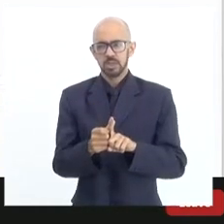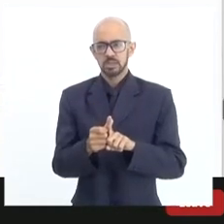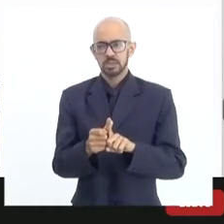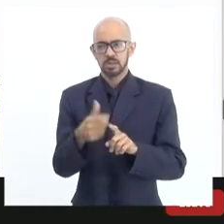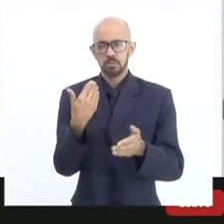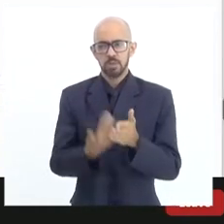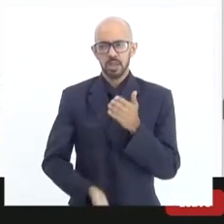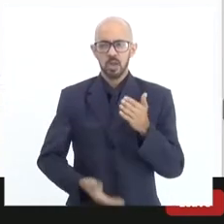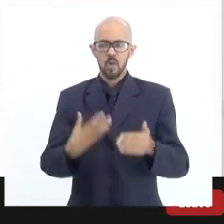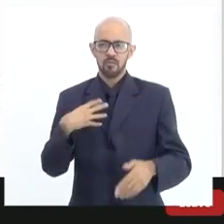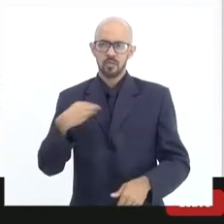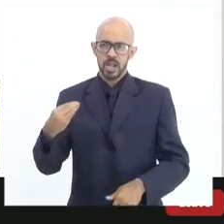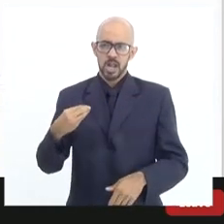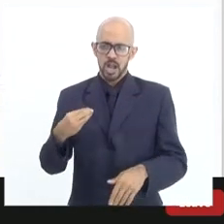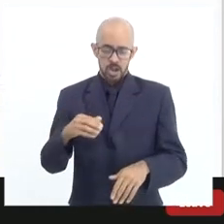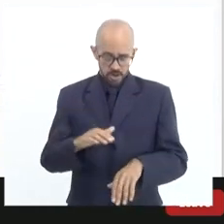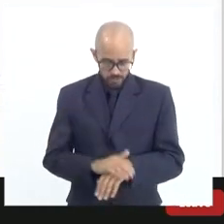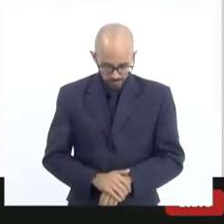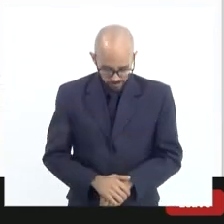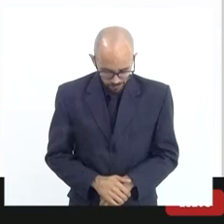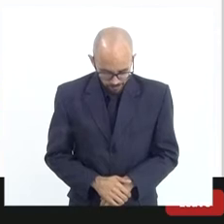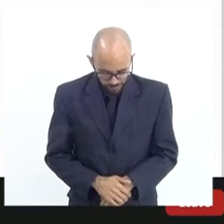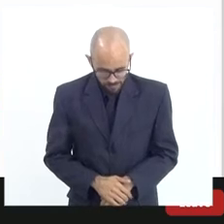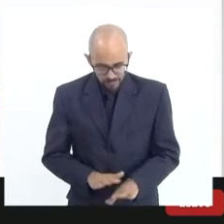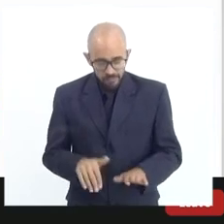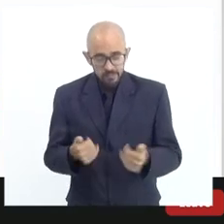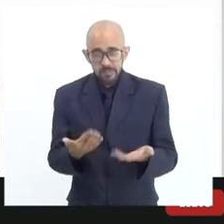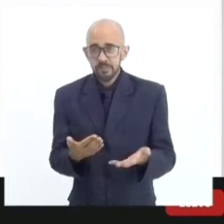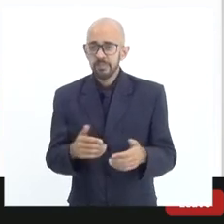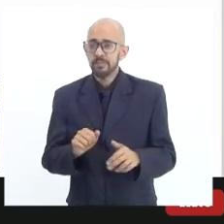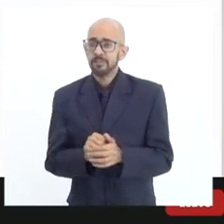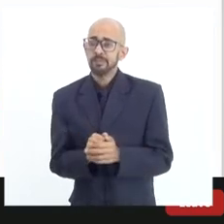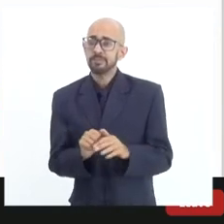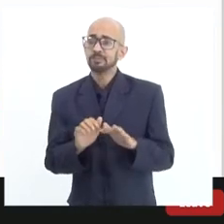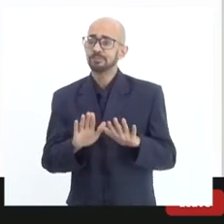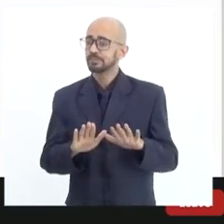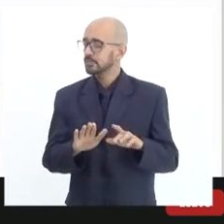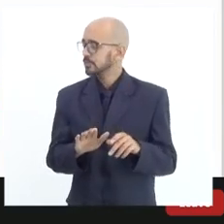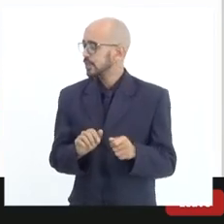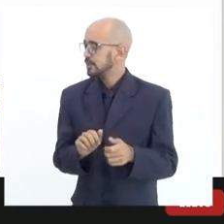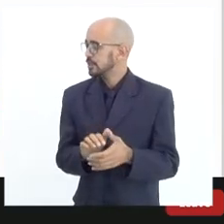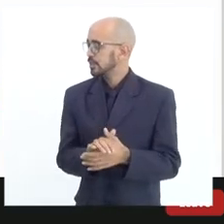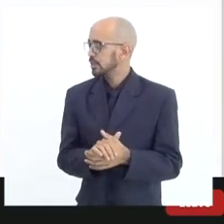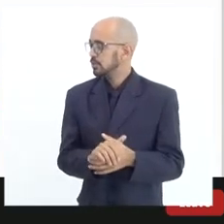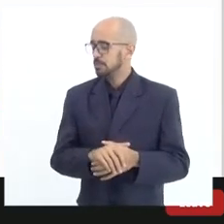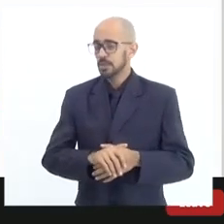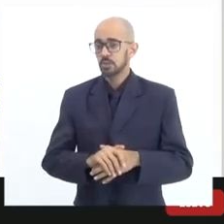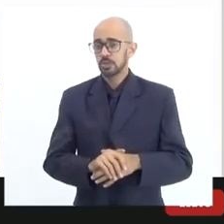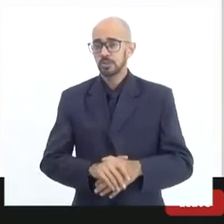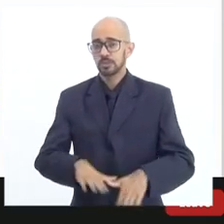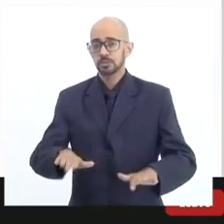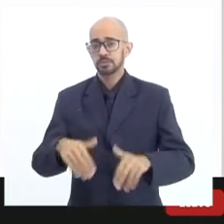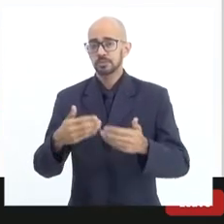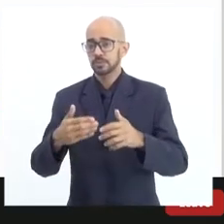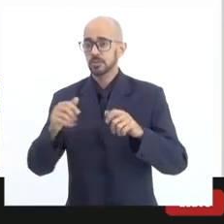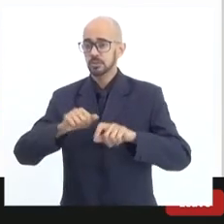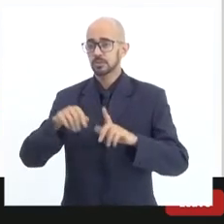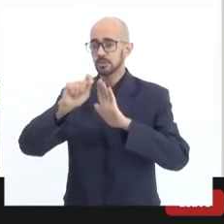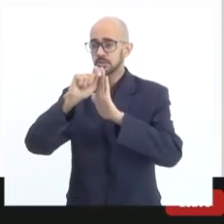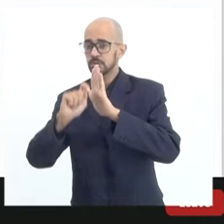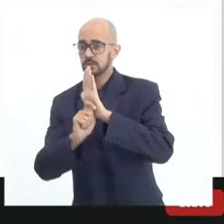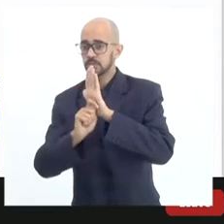caminhando para o final, o que o QQD fez em relação a isso? Como eu disse, nós temos um acervo gigantesco